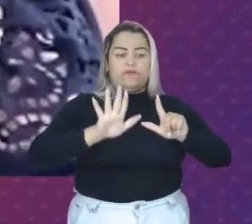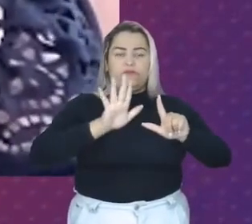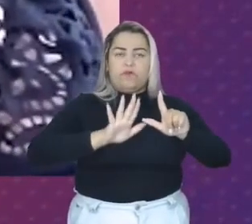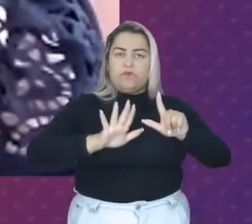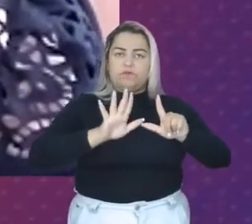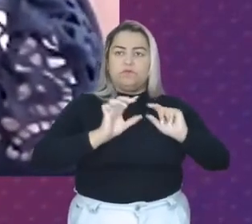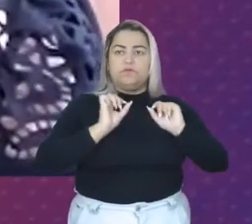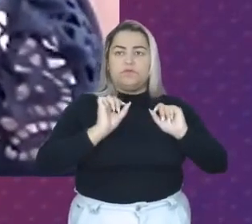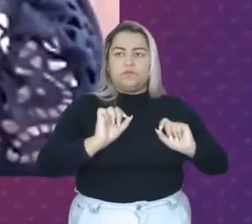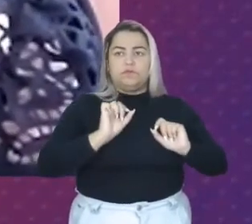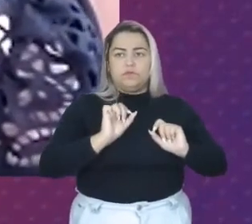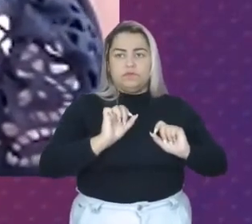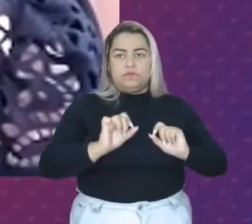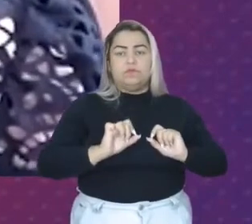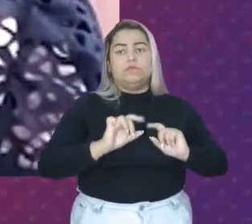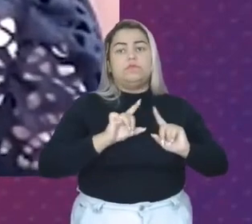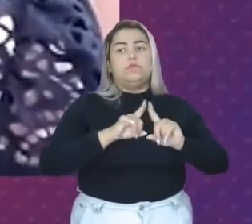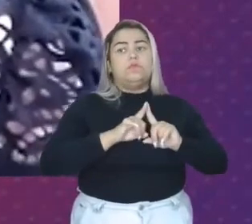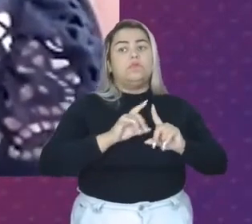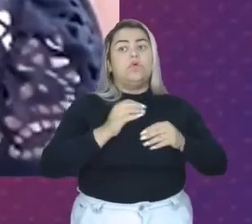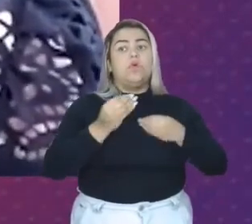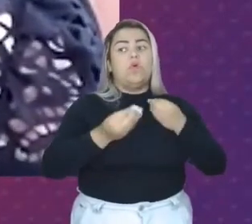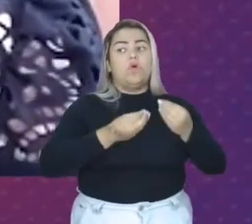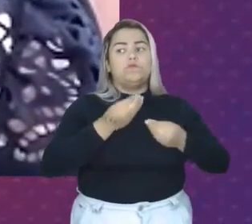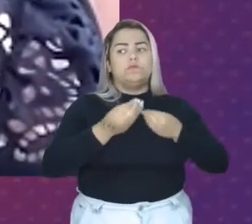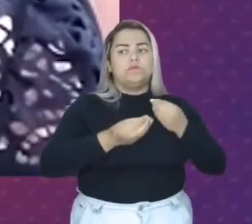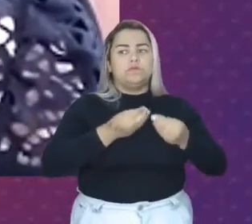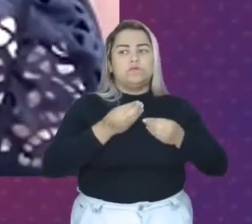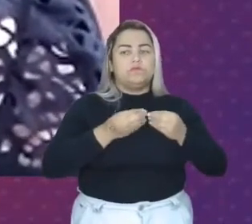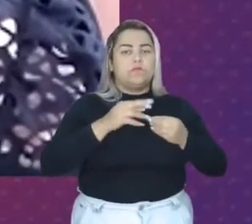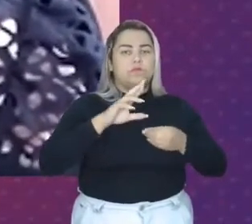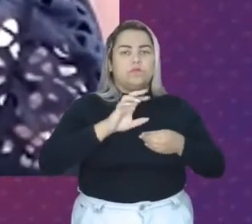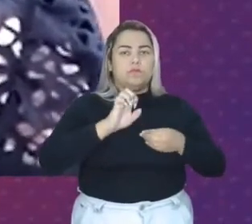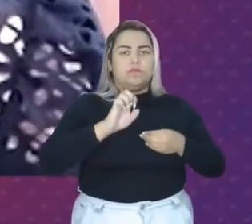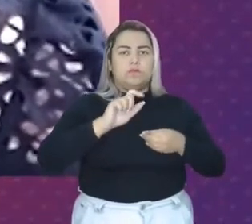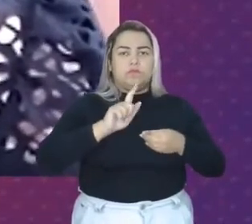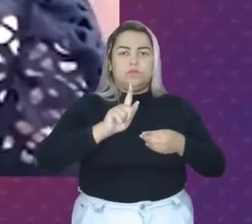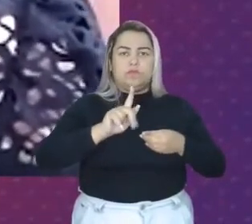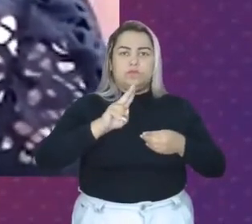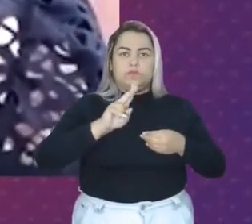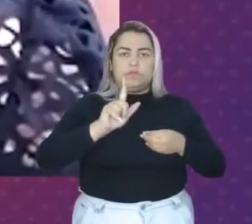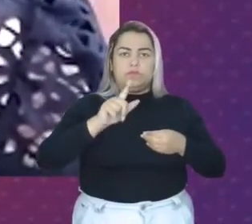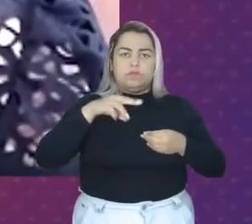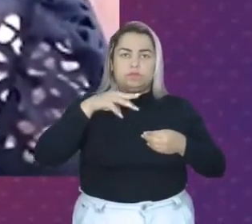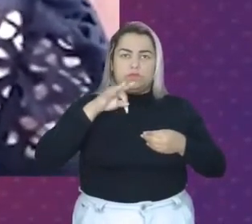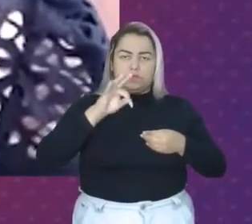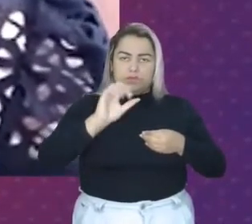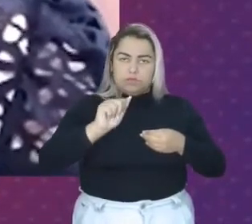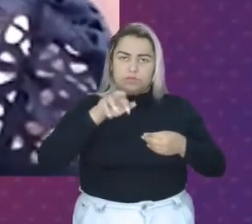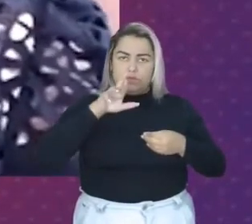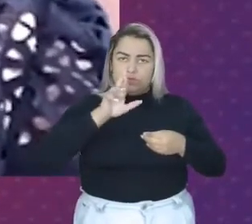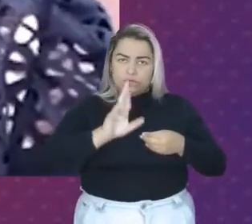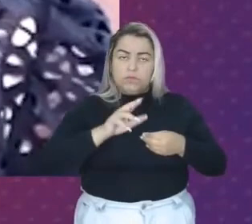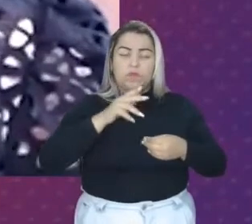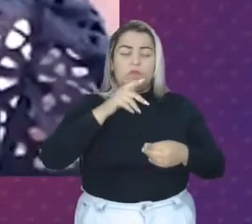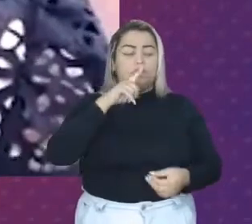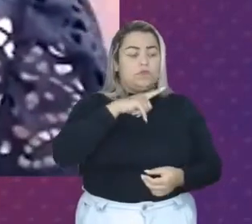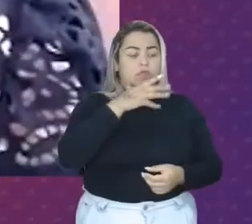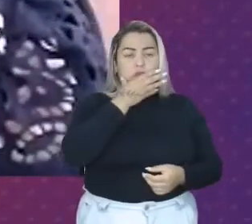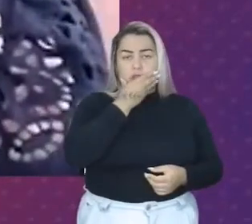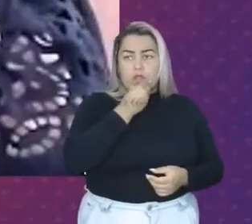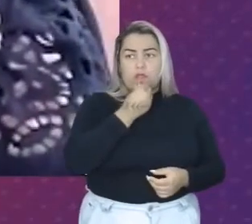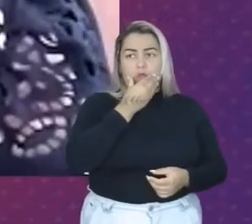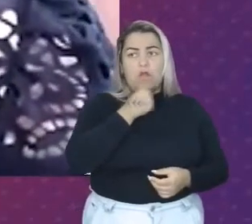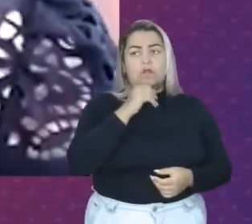Como que nós vamos regulamentar, né, essas plataformas que hoje você tem homens e mulheres